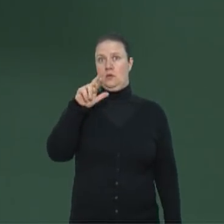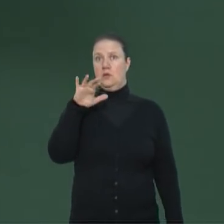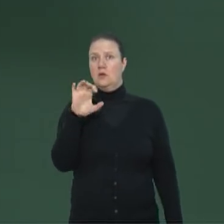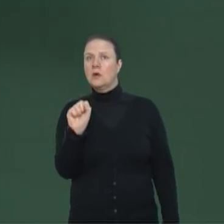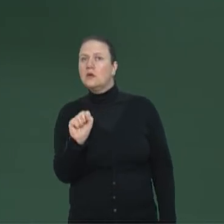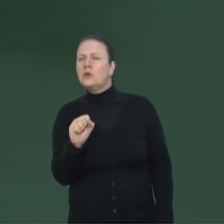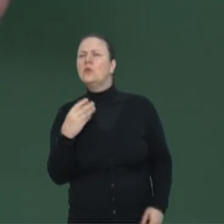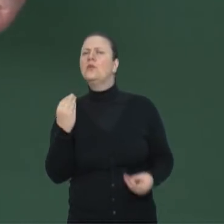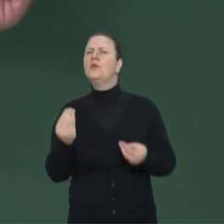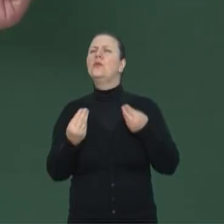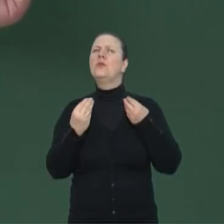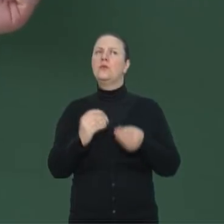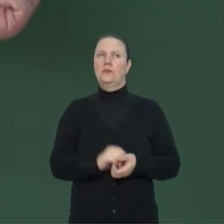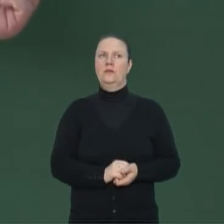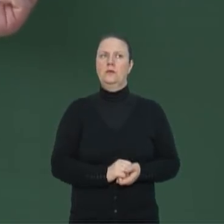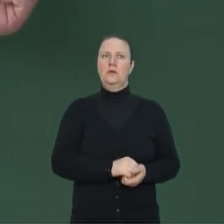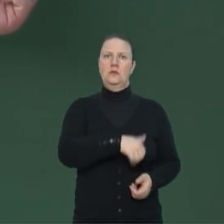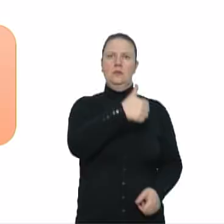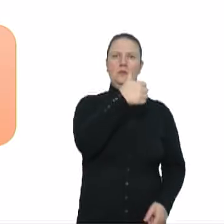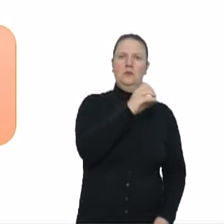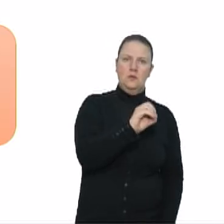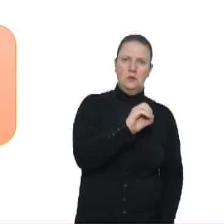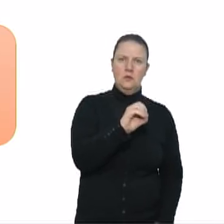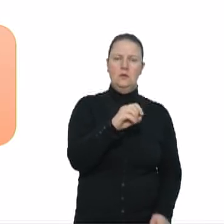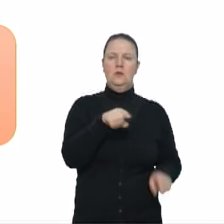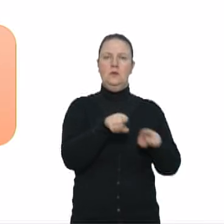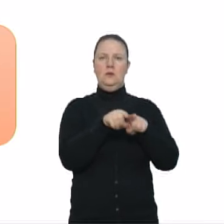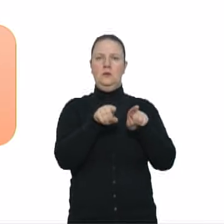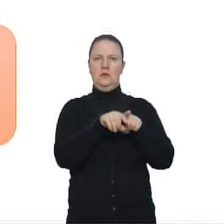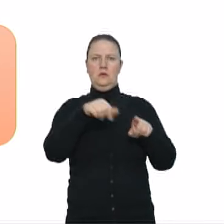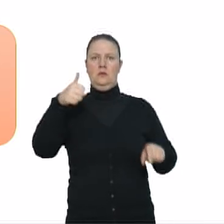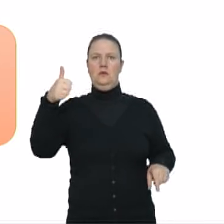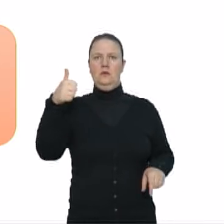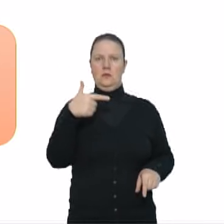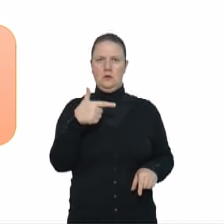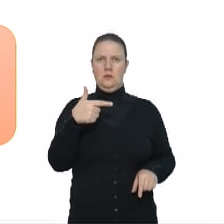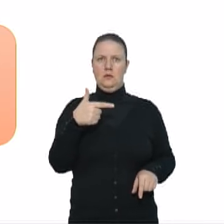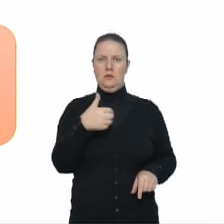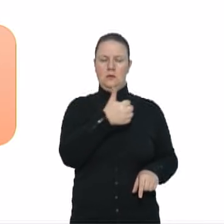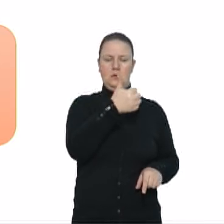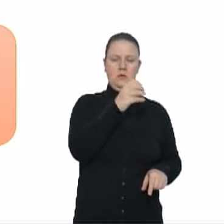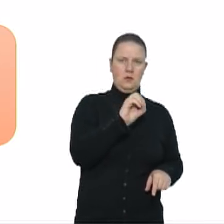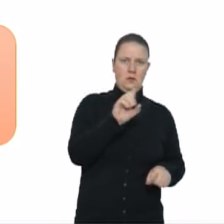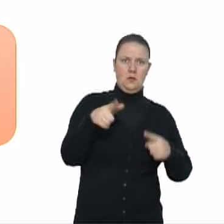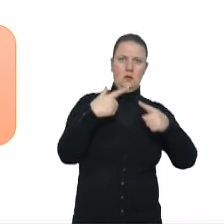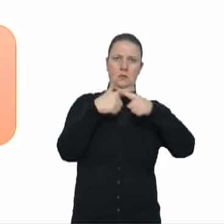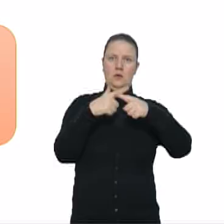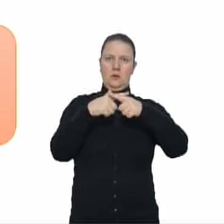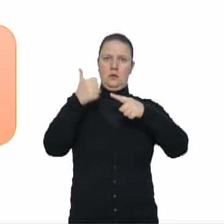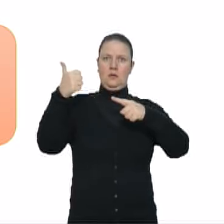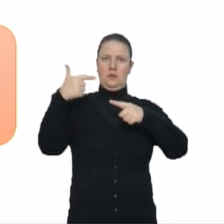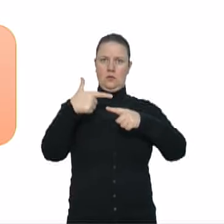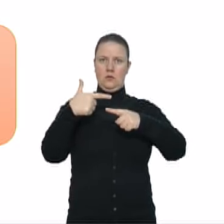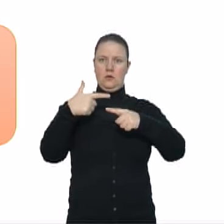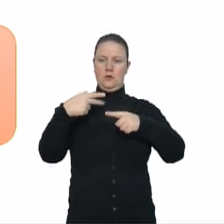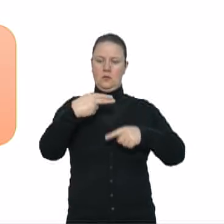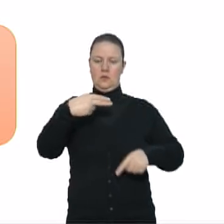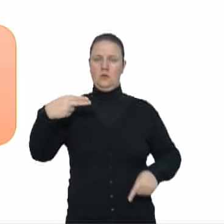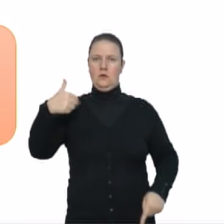Que é a multiplicação dá 120? 10 e 12. Multiplica 10 por 12, não dá 120? Então, deu certinho,